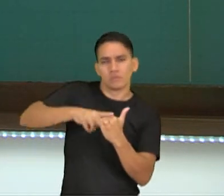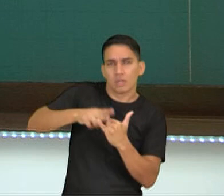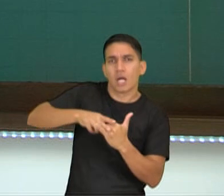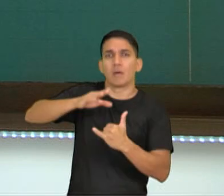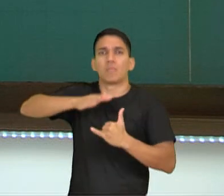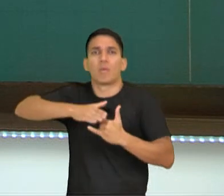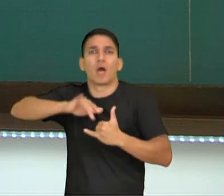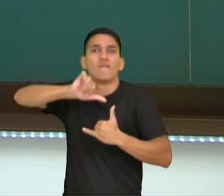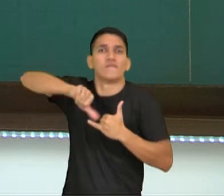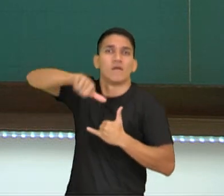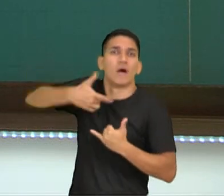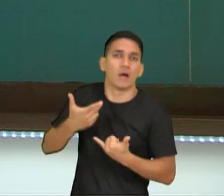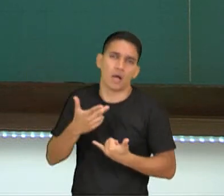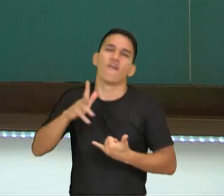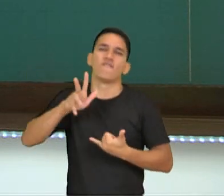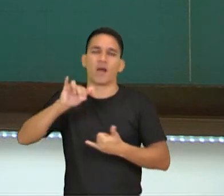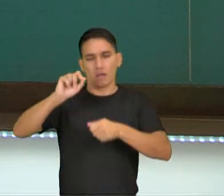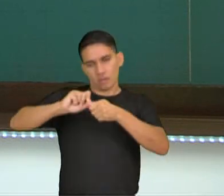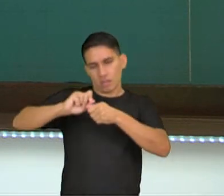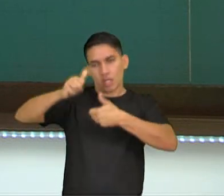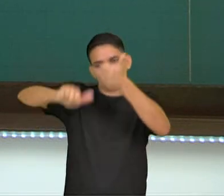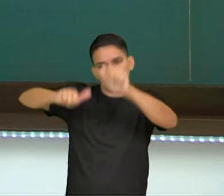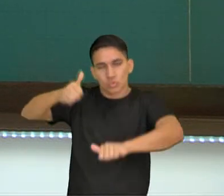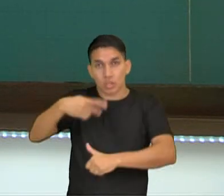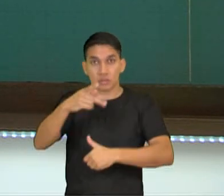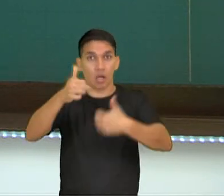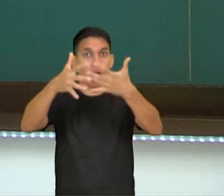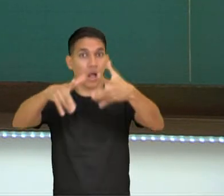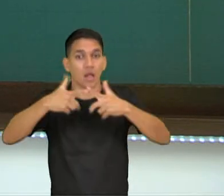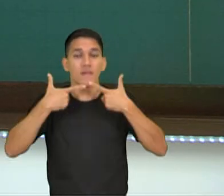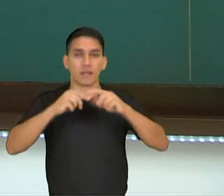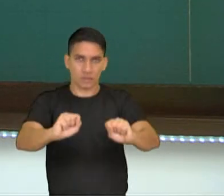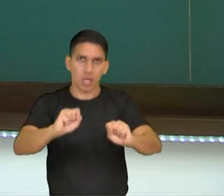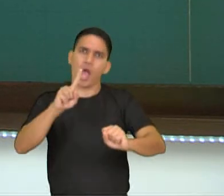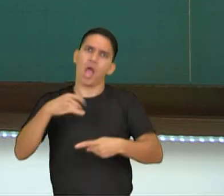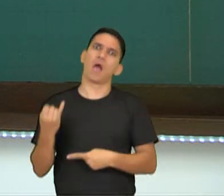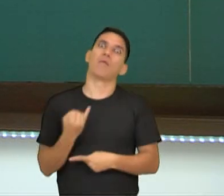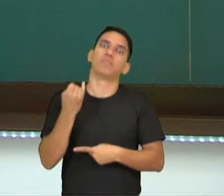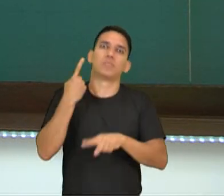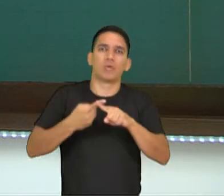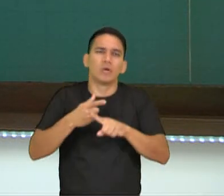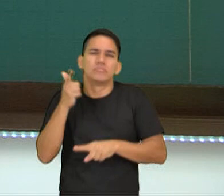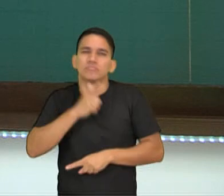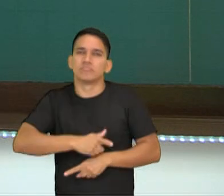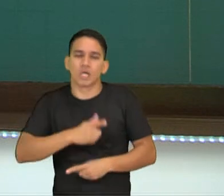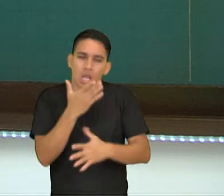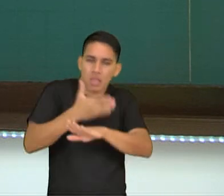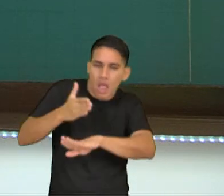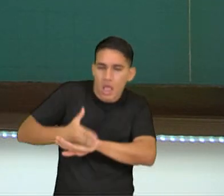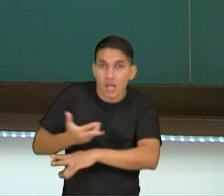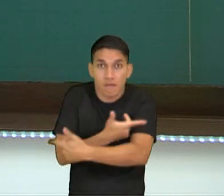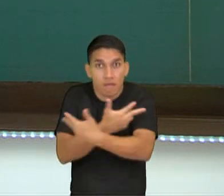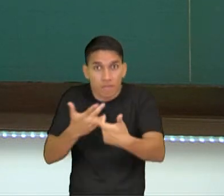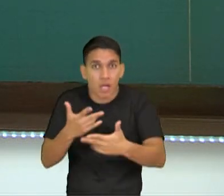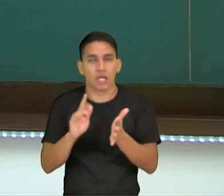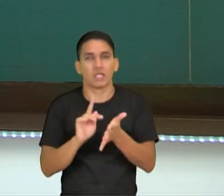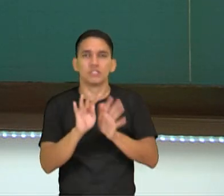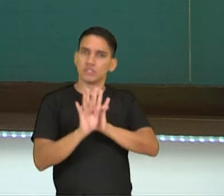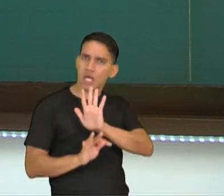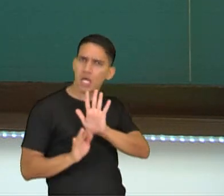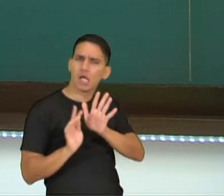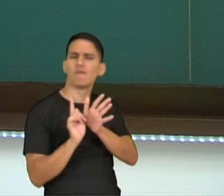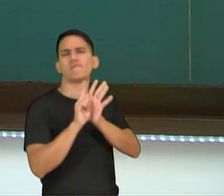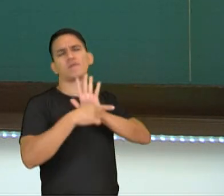análise linguística do texto de vocês e é bem importante porque vocês podem treinar à vontade textos de diversos gêneros, né?